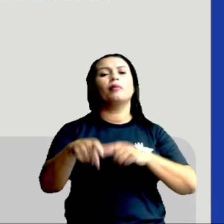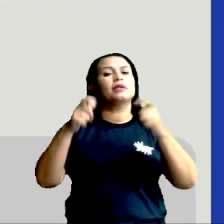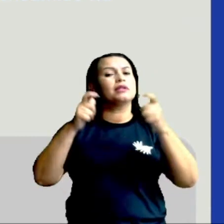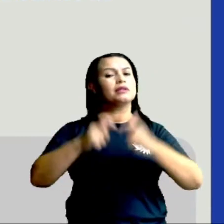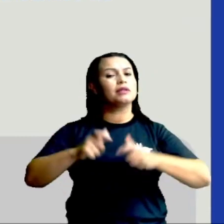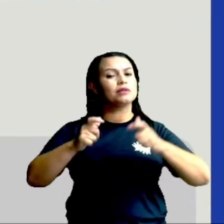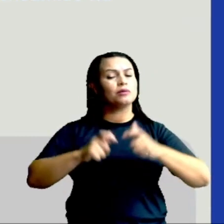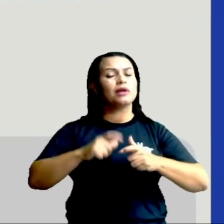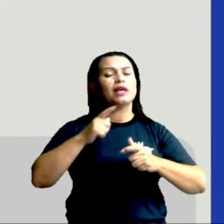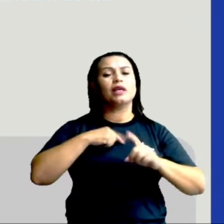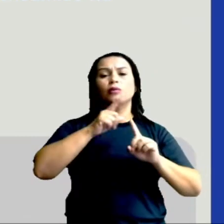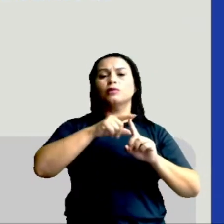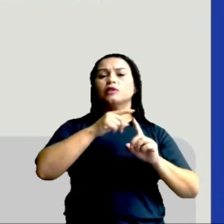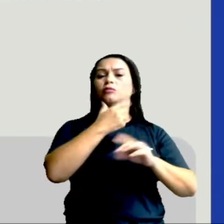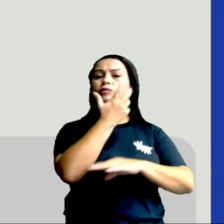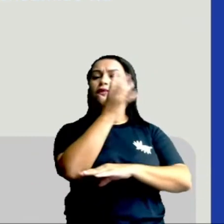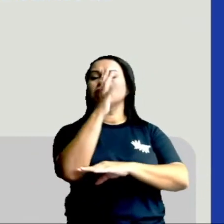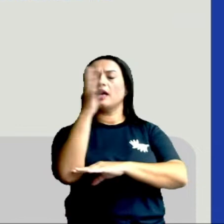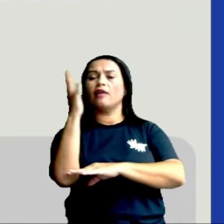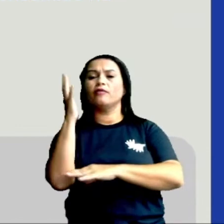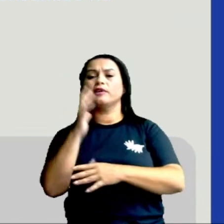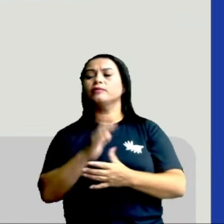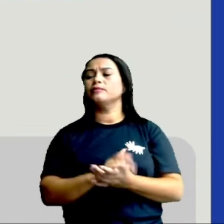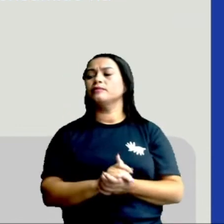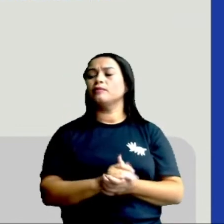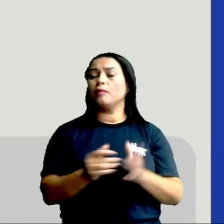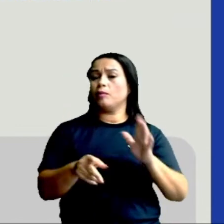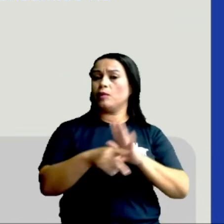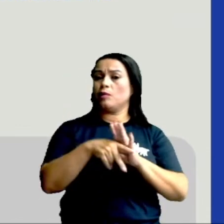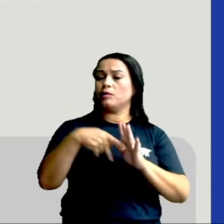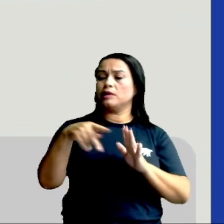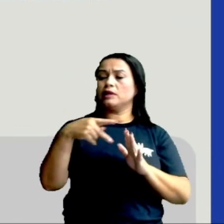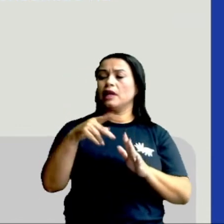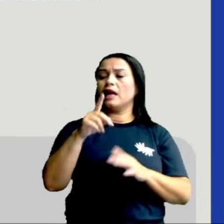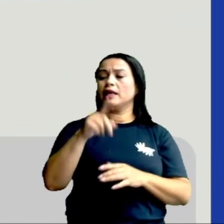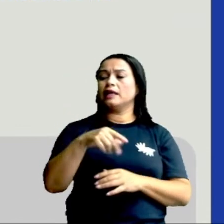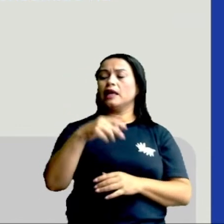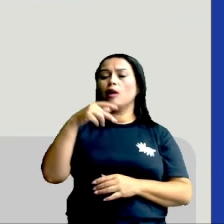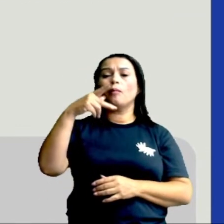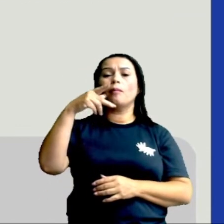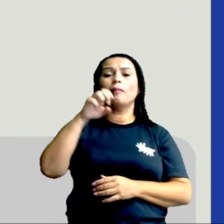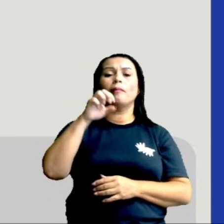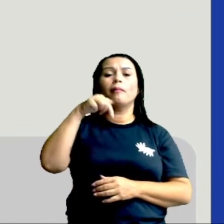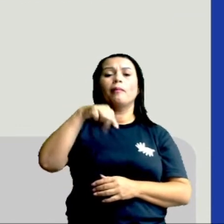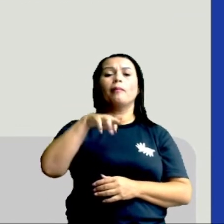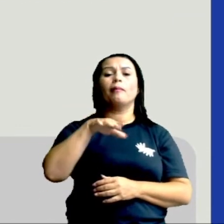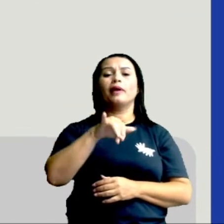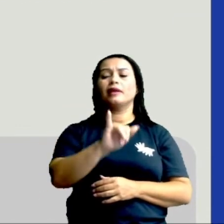planta, de árvore, né, que é o bioma de lá, que seria o pequizeiro.